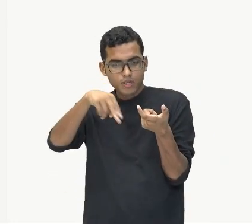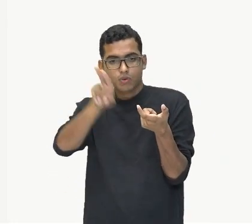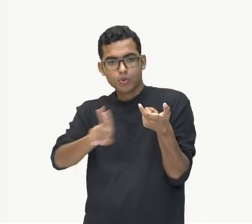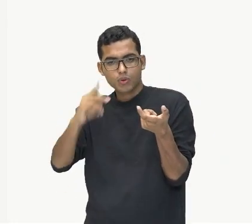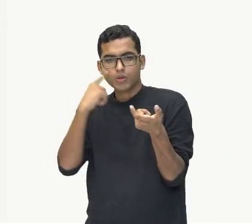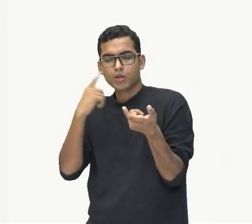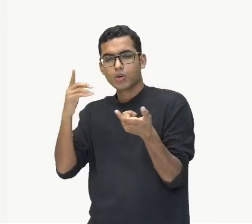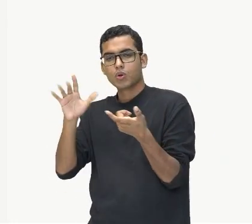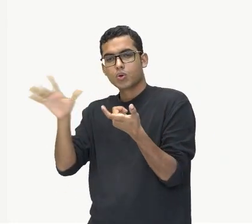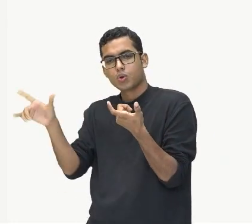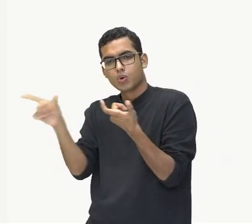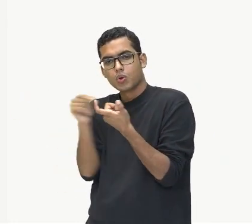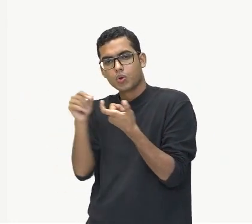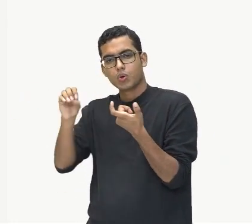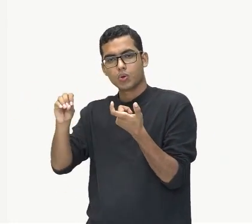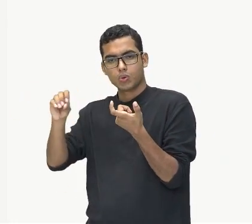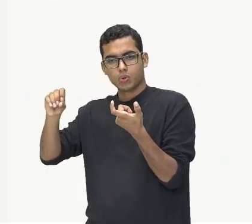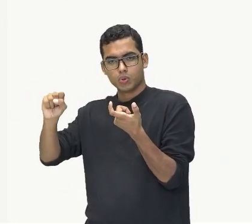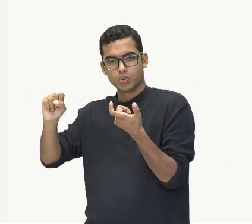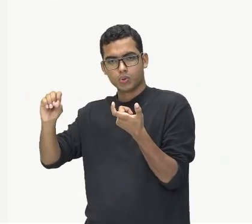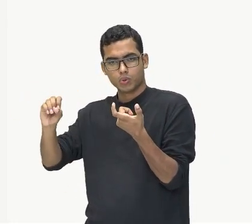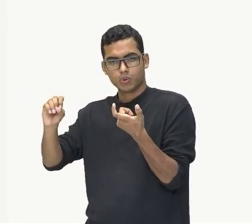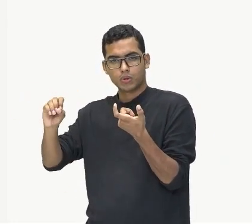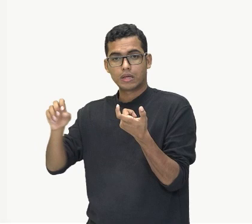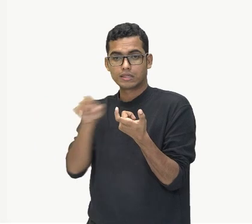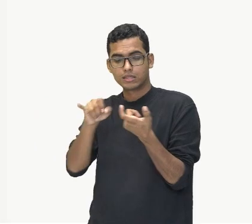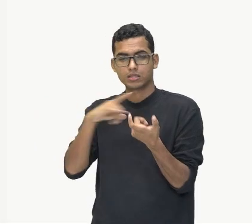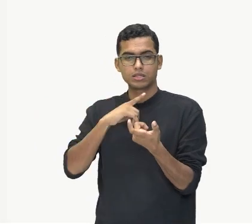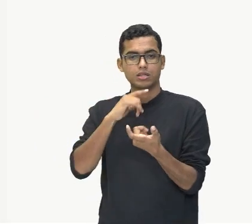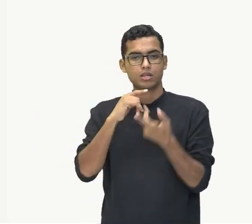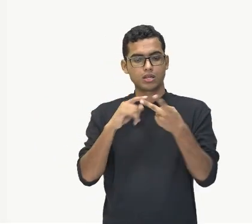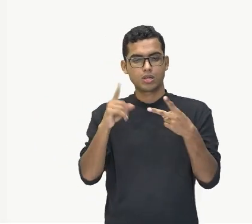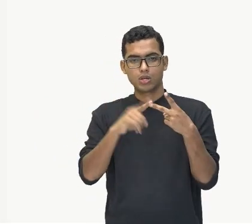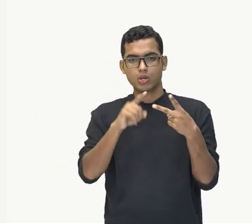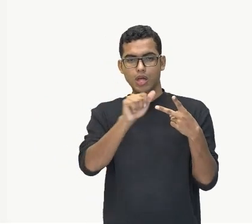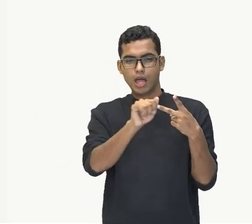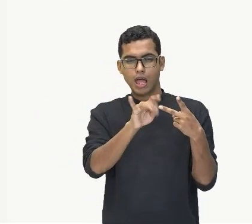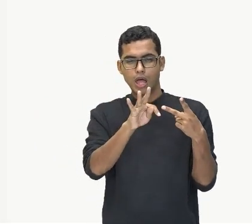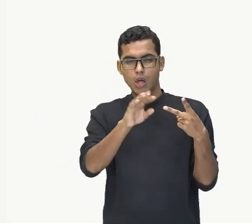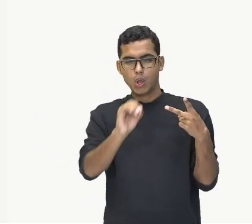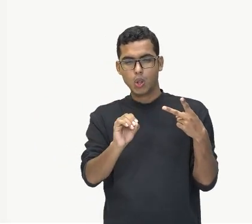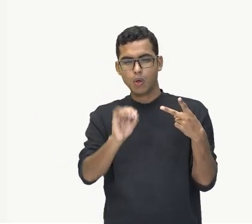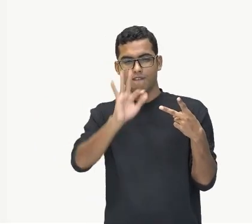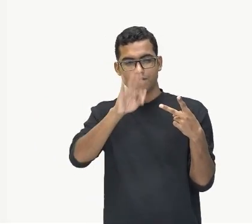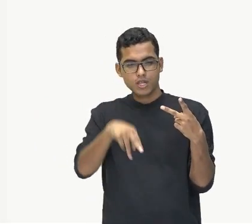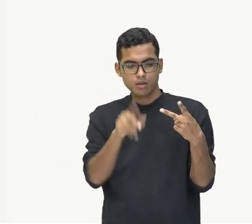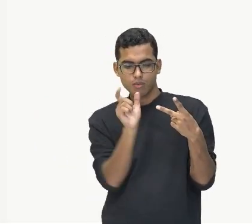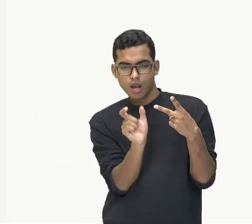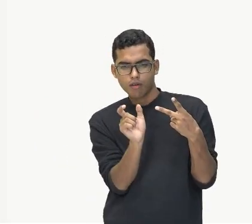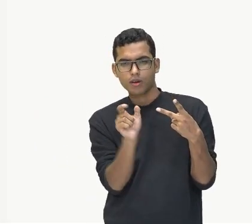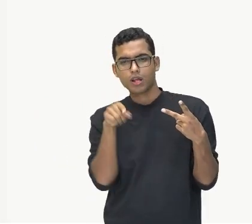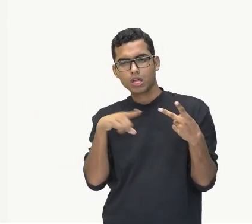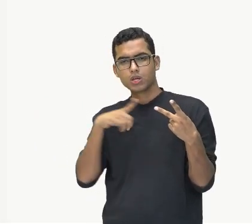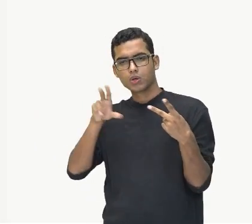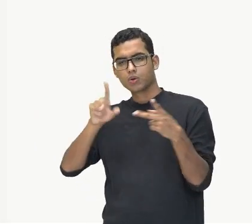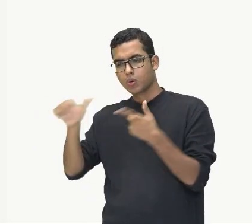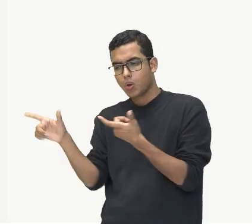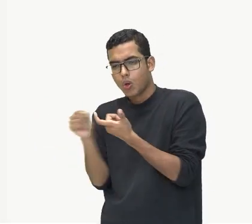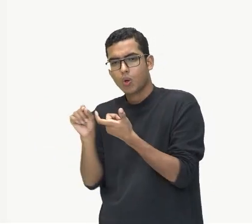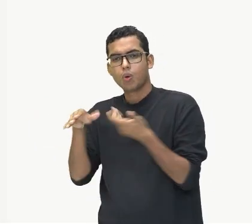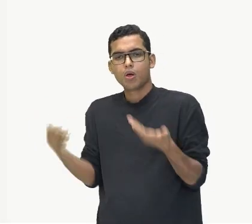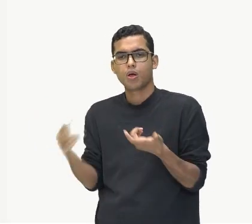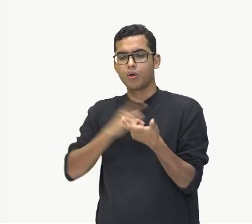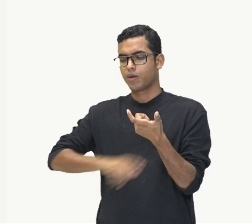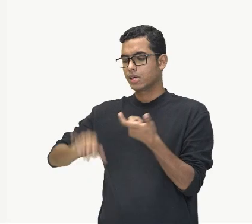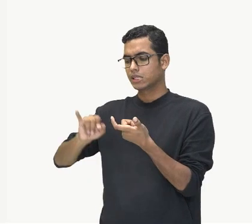vocês terem essa tabela de cátions e ânions, ok, gente? Então,